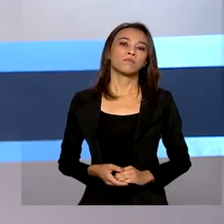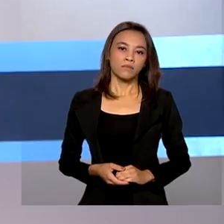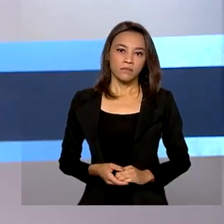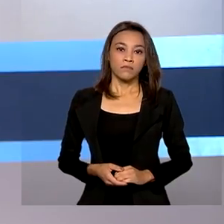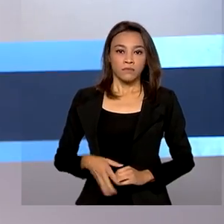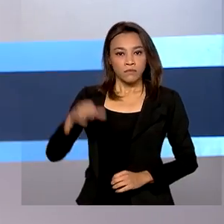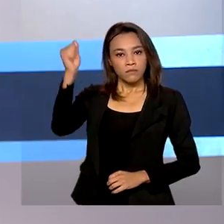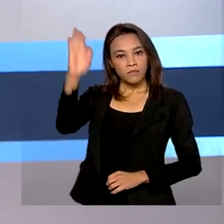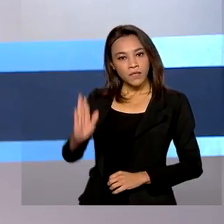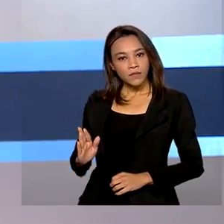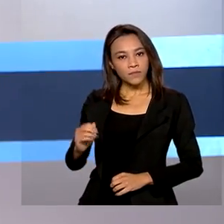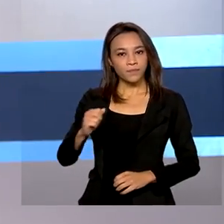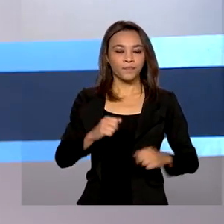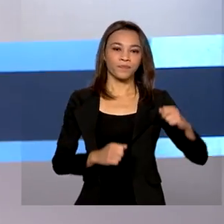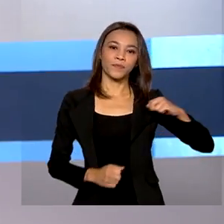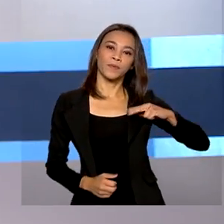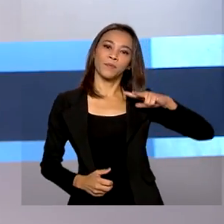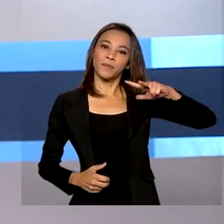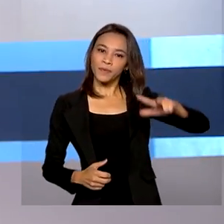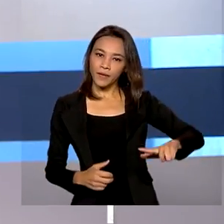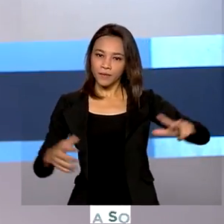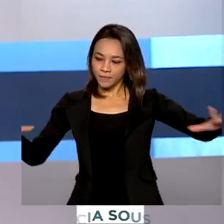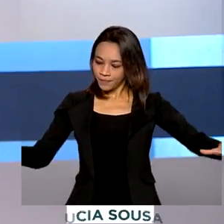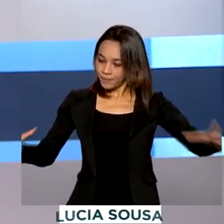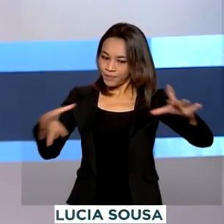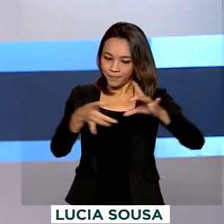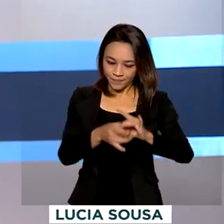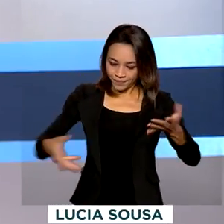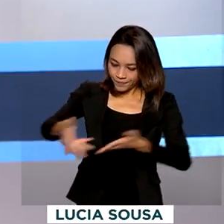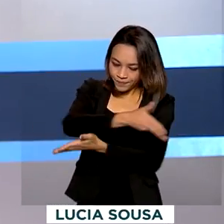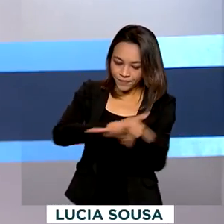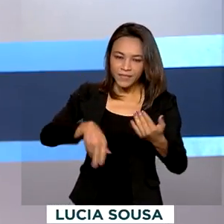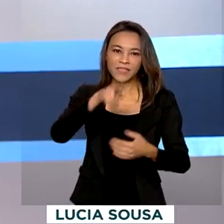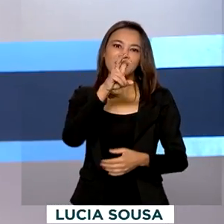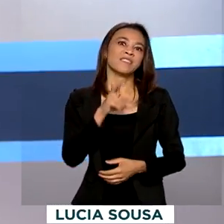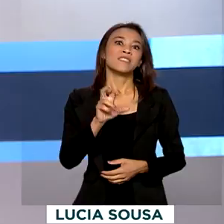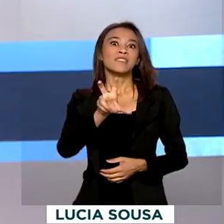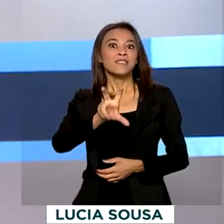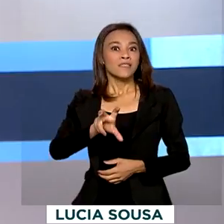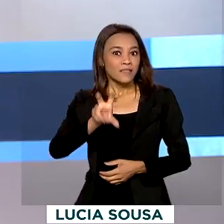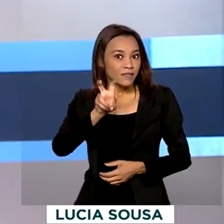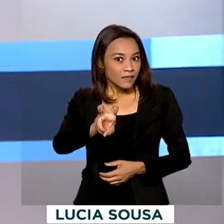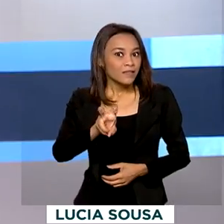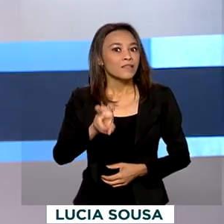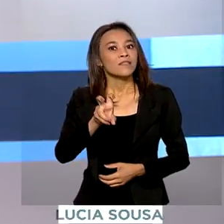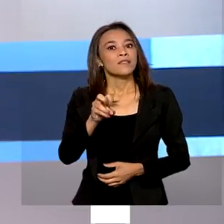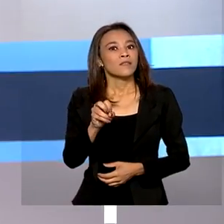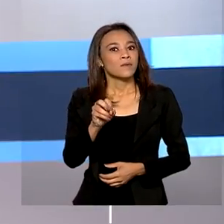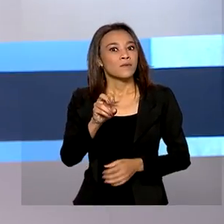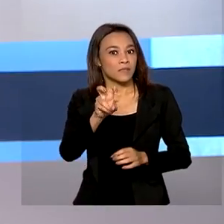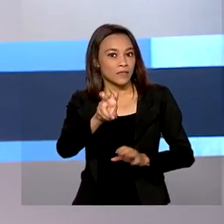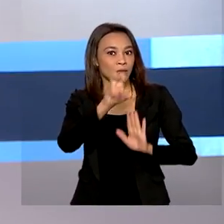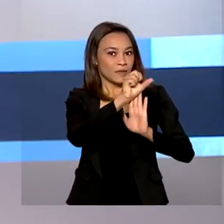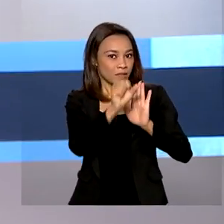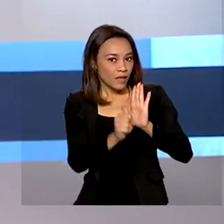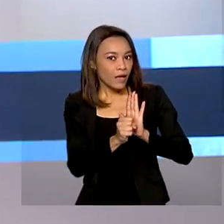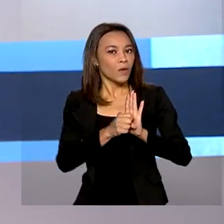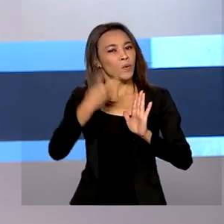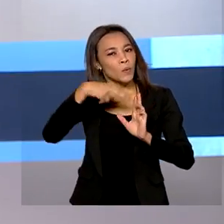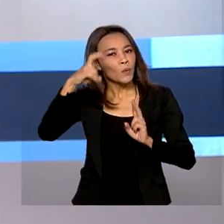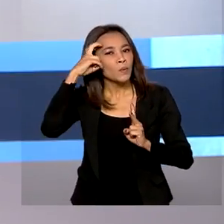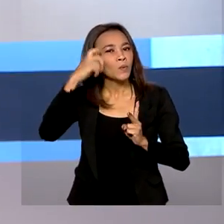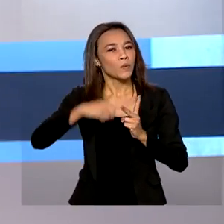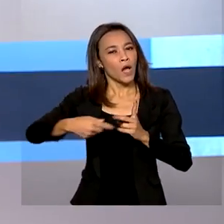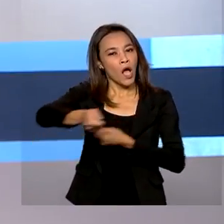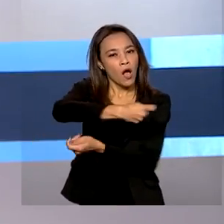o Brasil em Portugal uma relação com mais de cinco séculos que hoje se reflete na língua comum cultura e no comércio entre